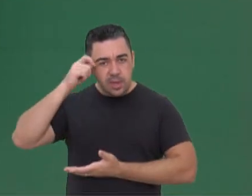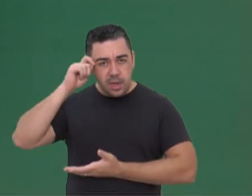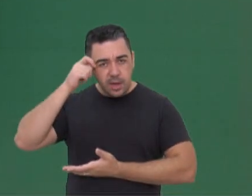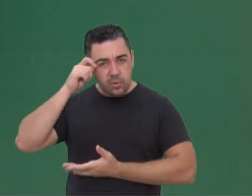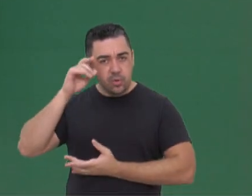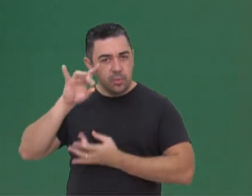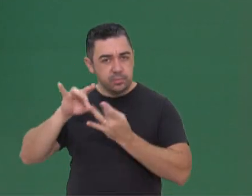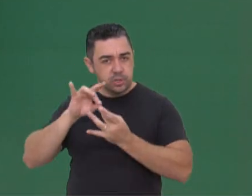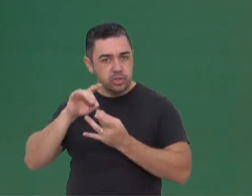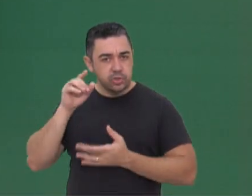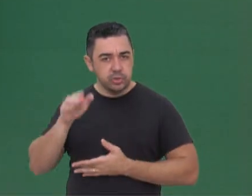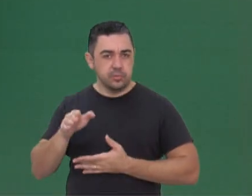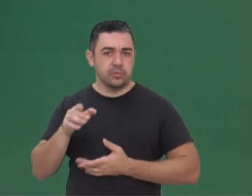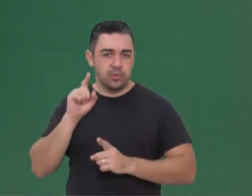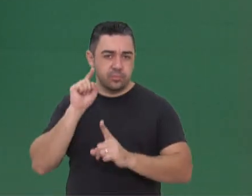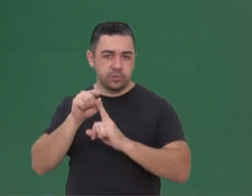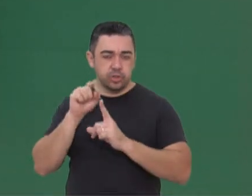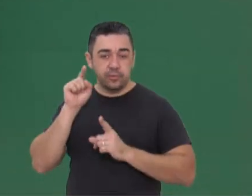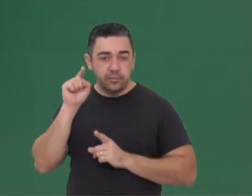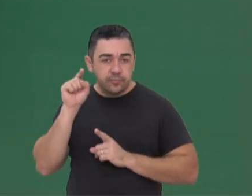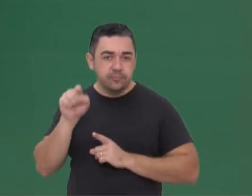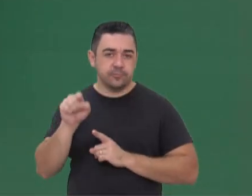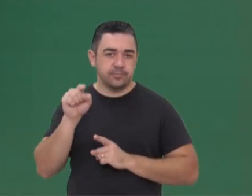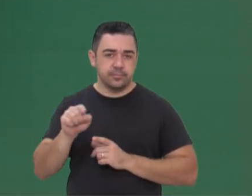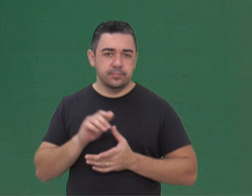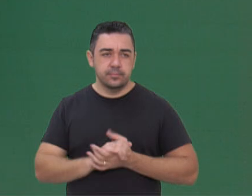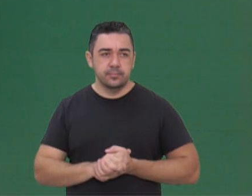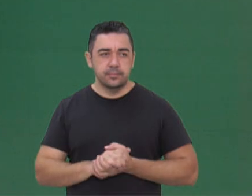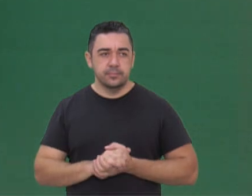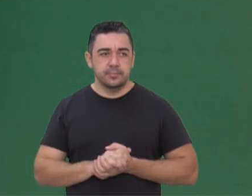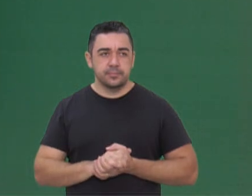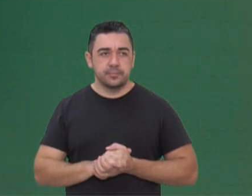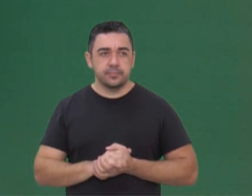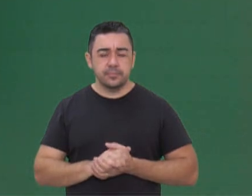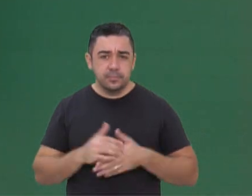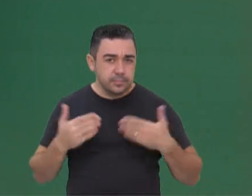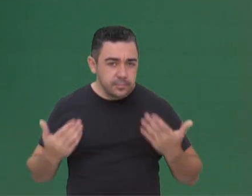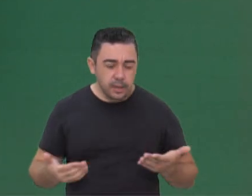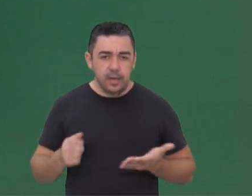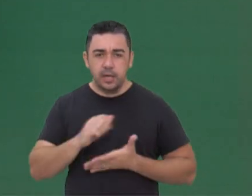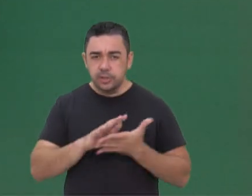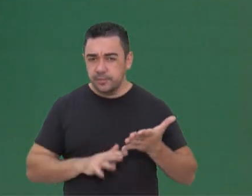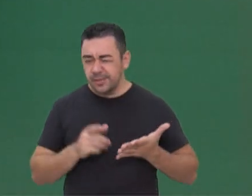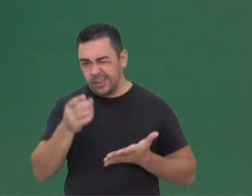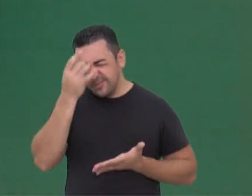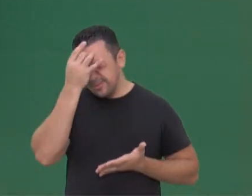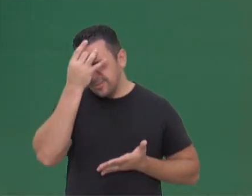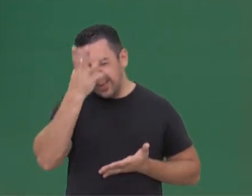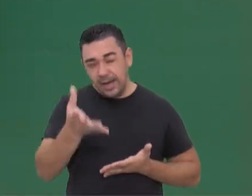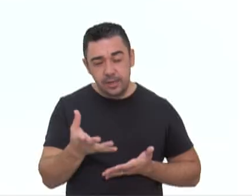objetivo. Está aqui a capa do jornal O Exemplo. Sobre isso, tarefinha bem